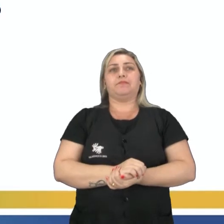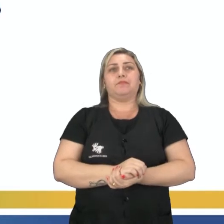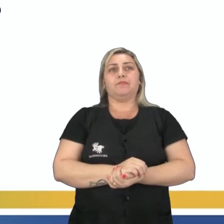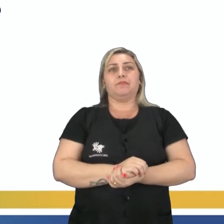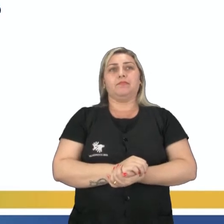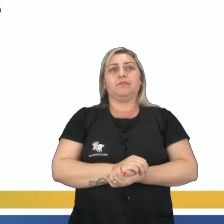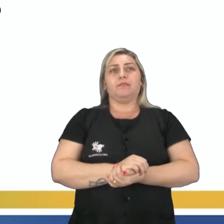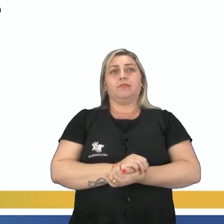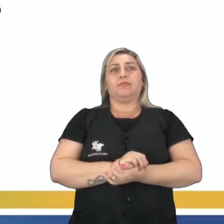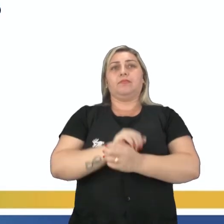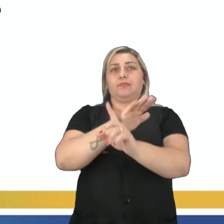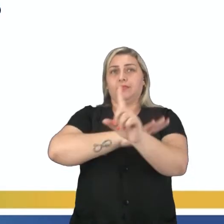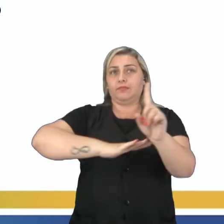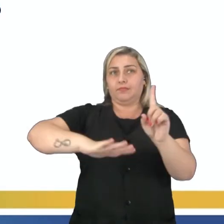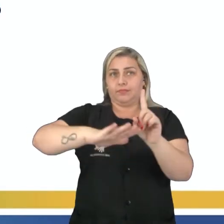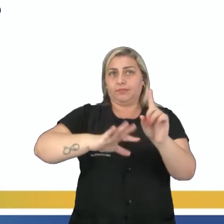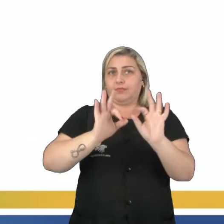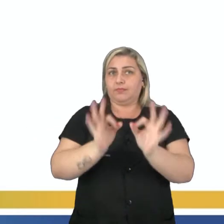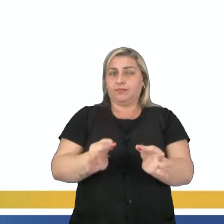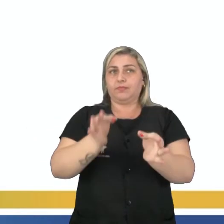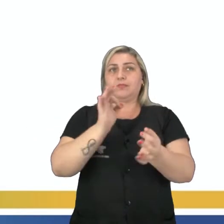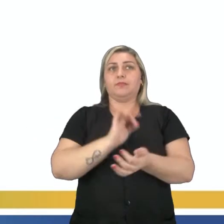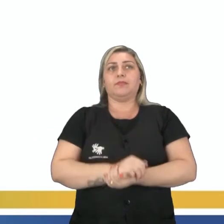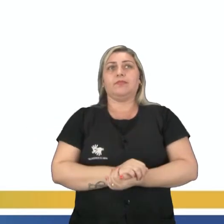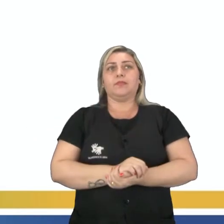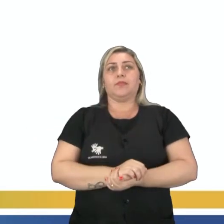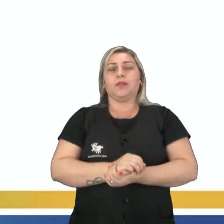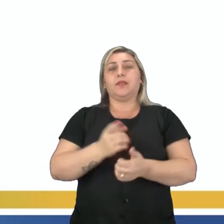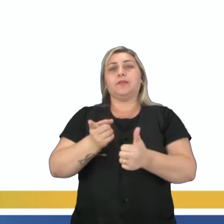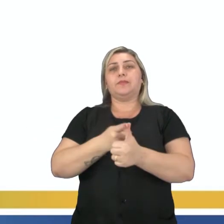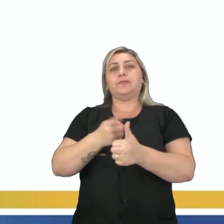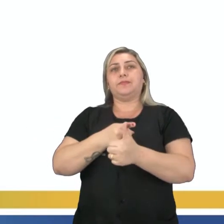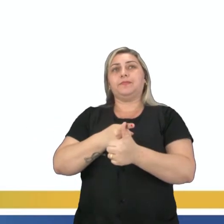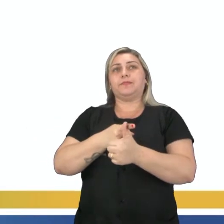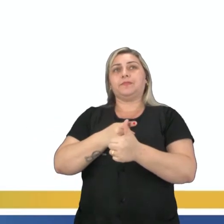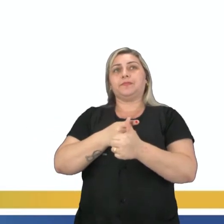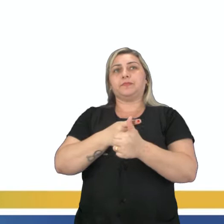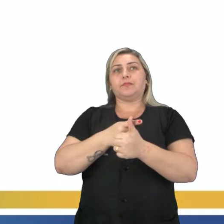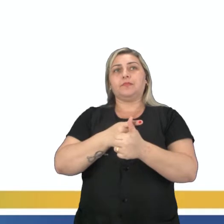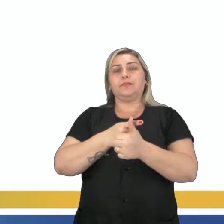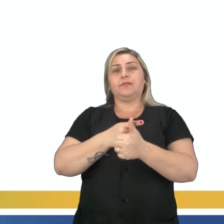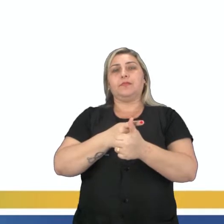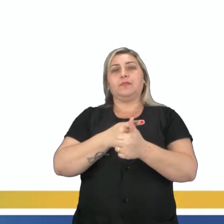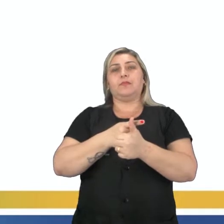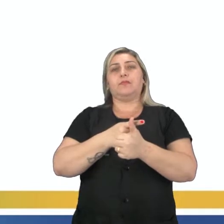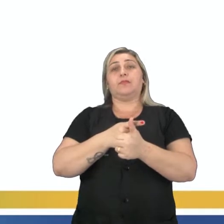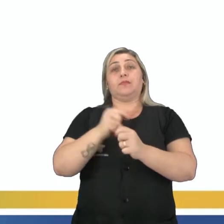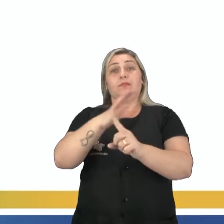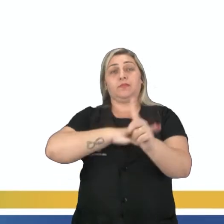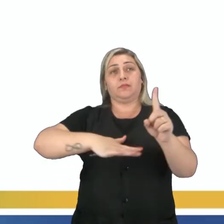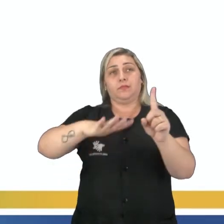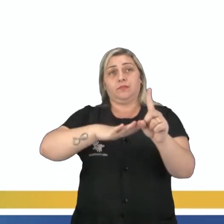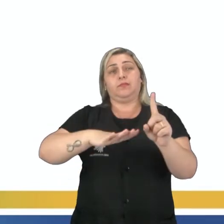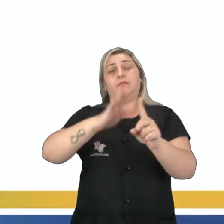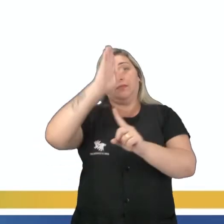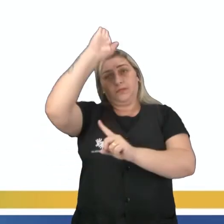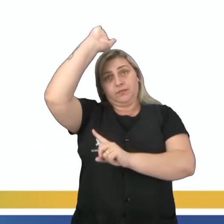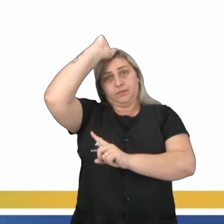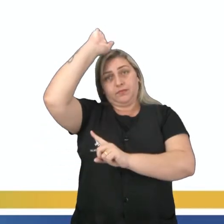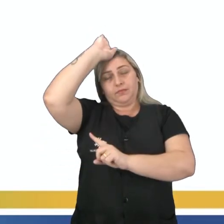e muito menos socialmente, certo? Então, observe aqui é a sociedade romana, onde eles tinham os